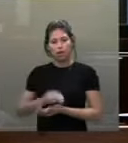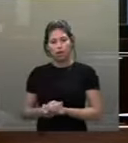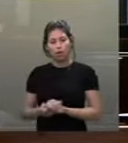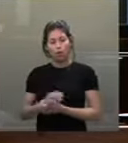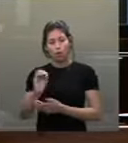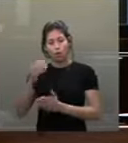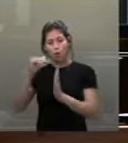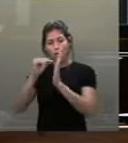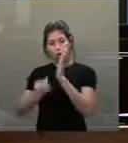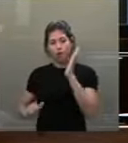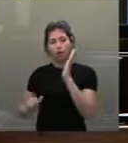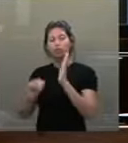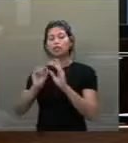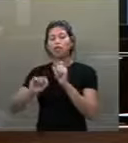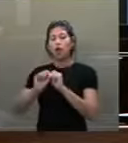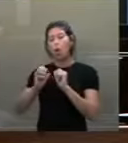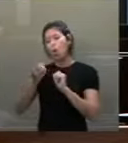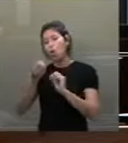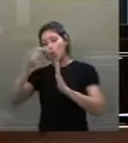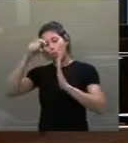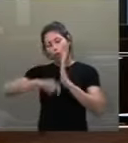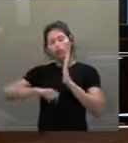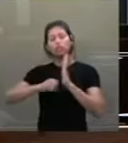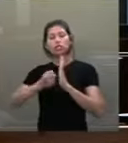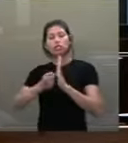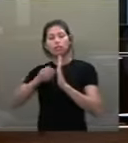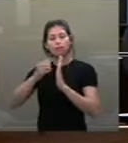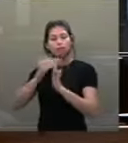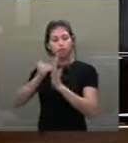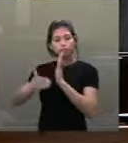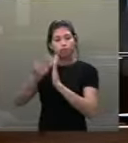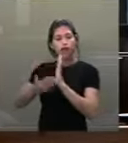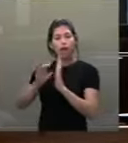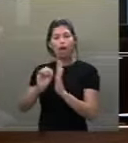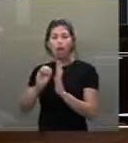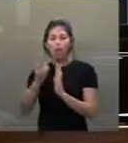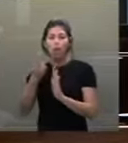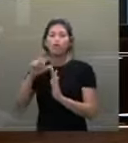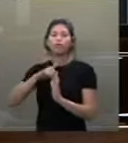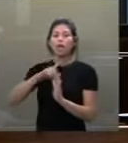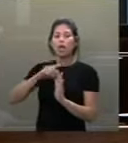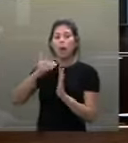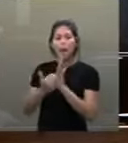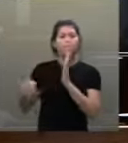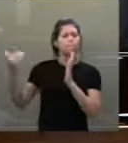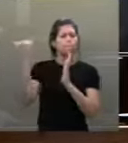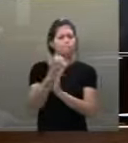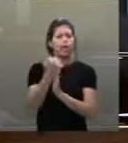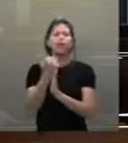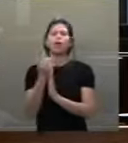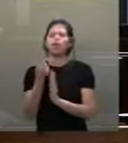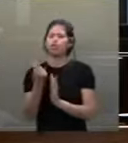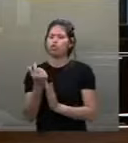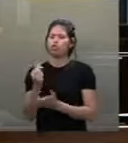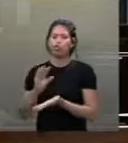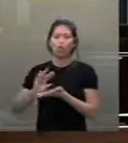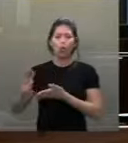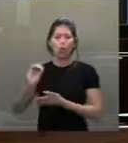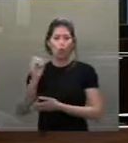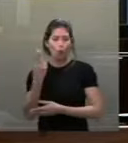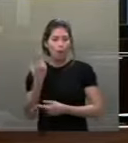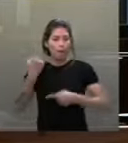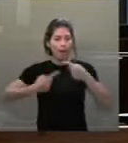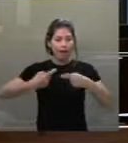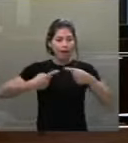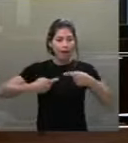Isentar ou desonerar impostos pode ser consumido numa simples alta de preços ou numa guerra como essa, em que o preço